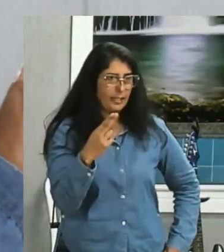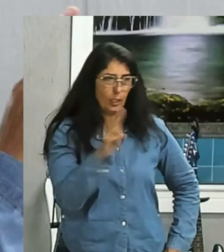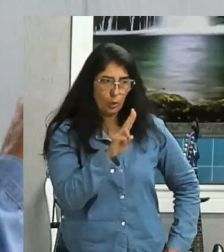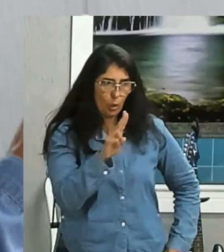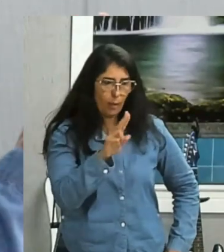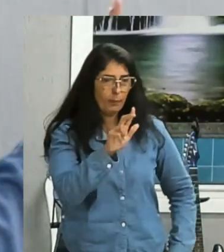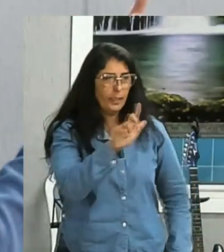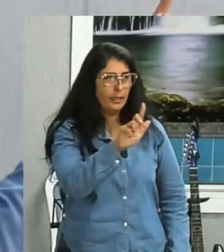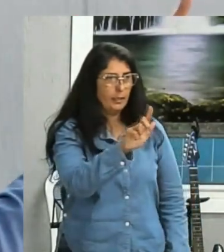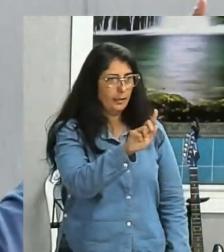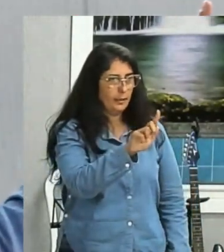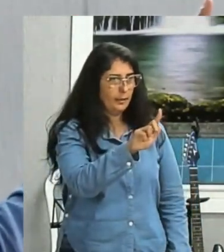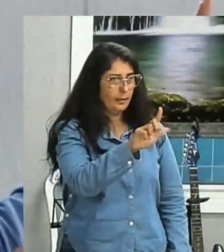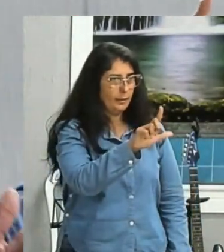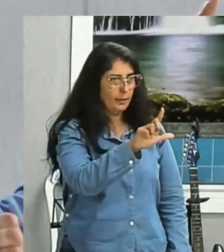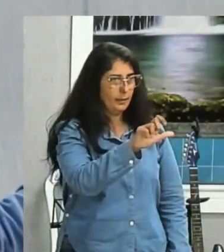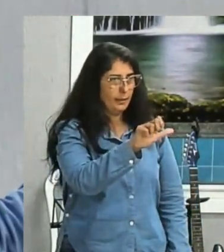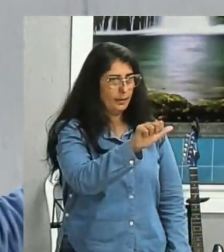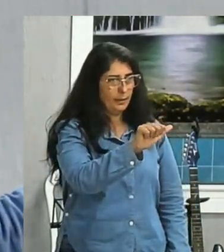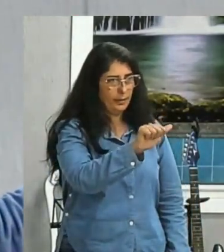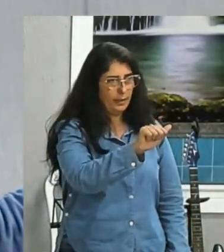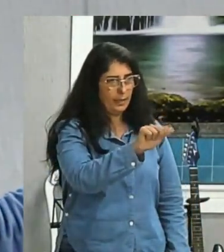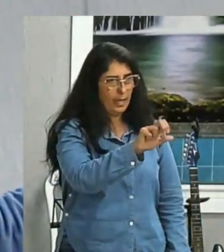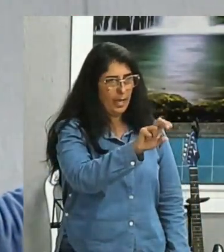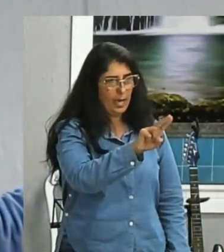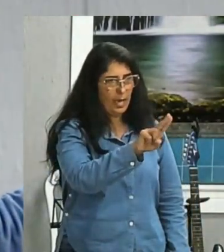Gláudio. Uma espada menor.